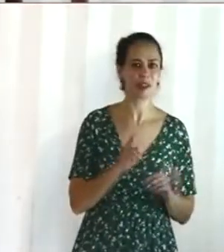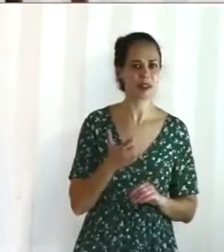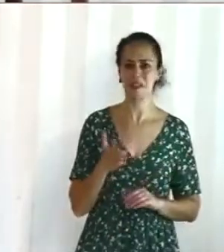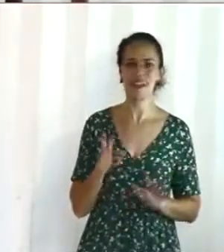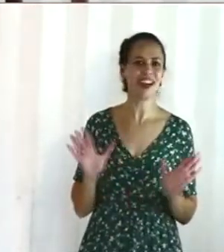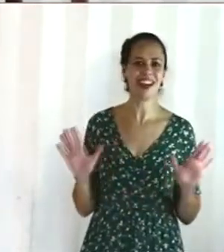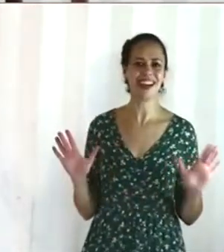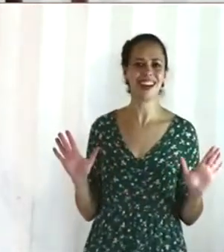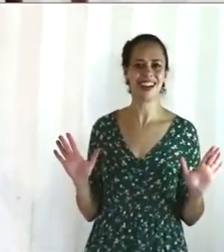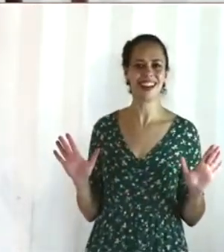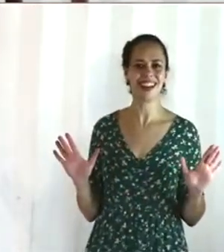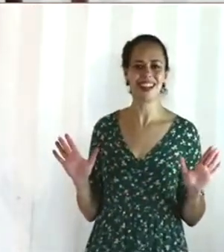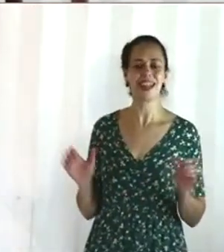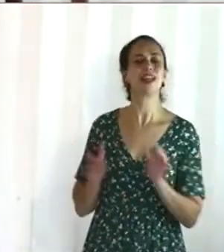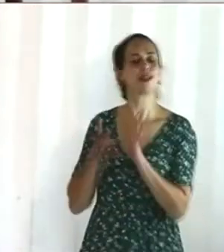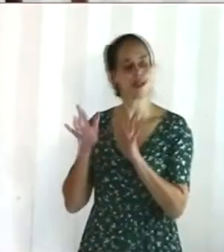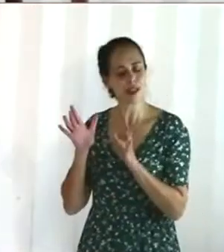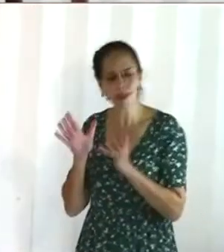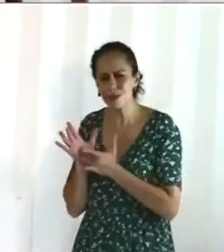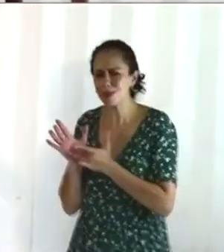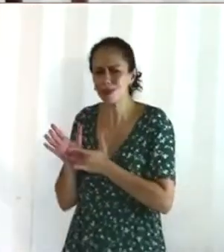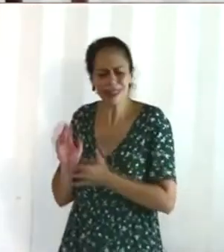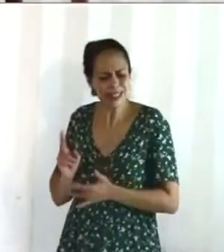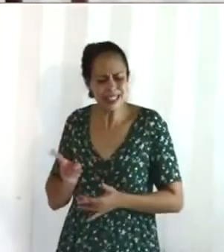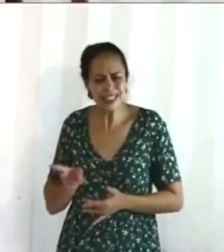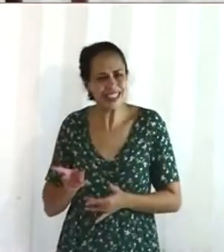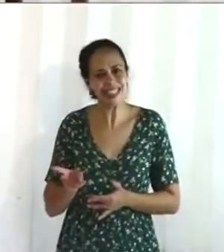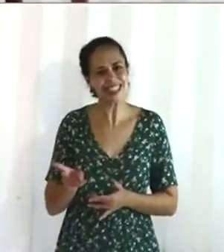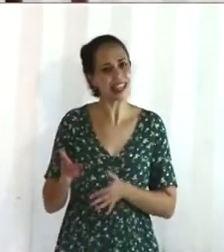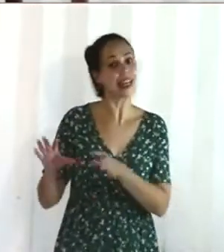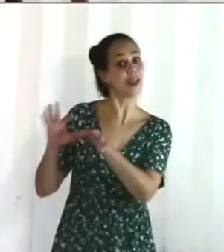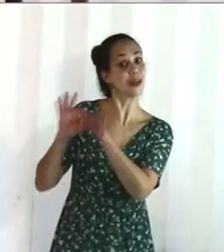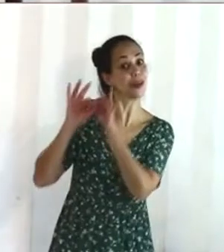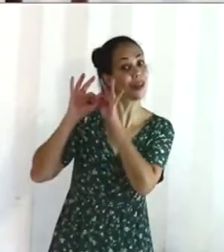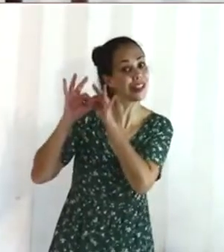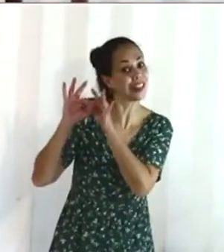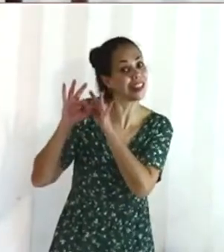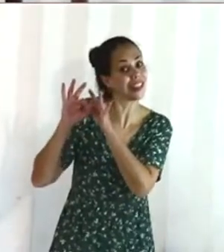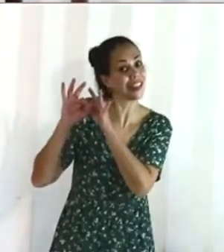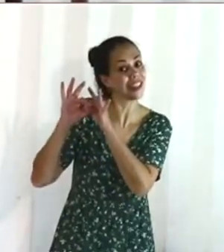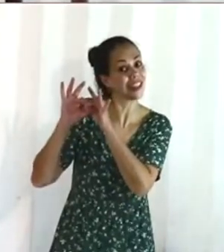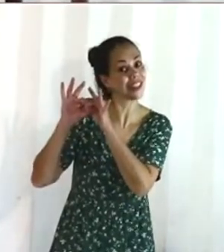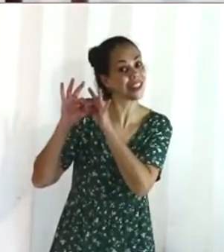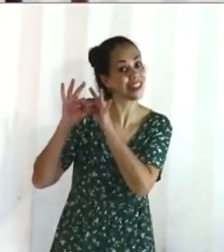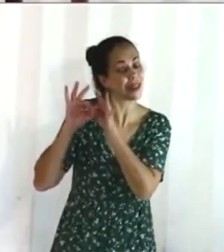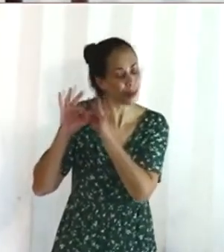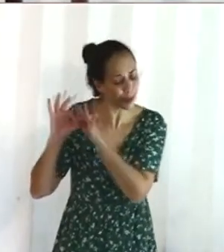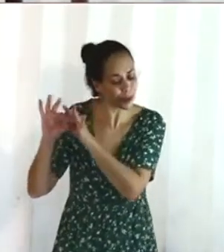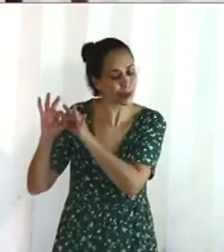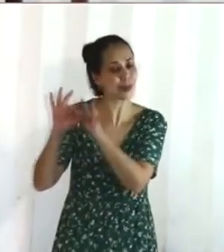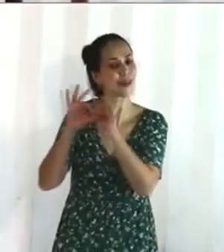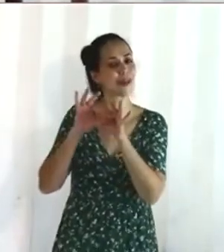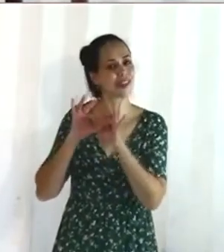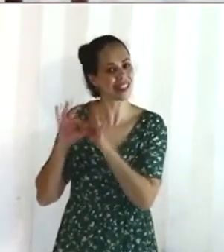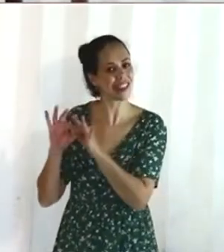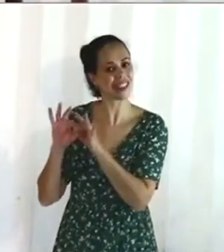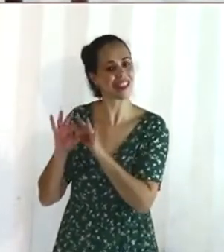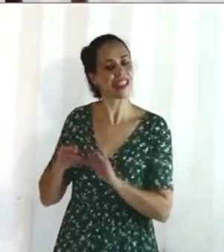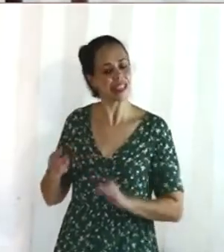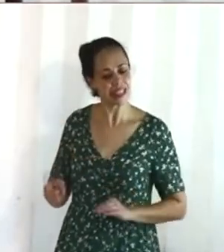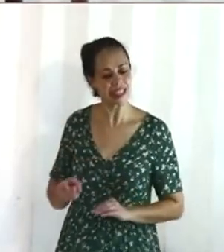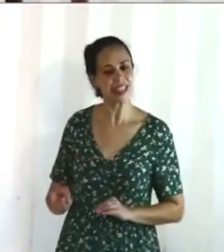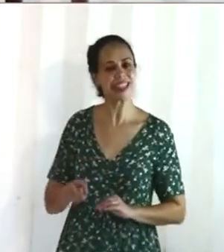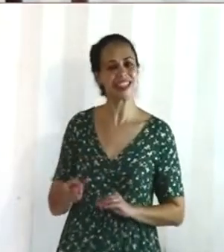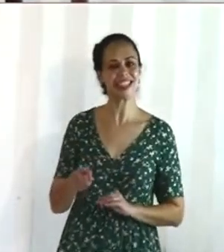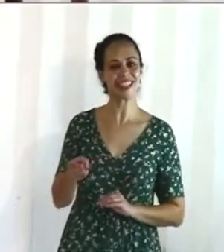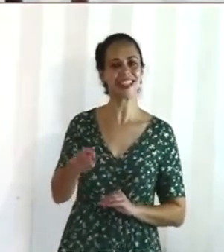dele para você fazer qualquer outra coisa. Você está unido misticamente com ele, e essa união é eterna. Essa